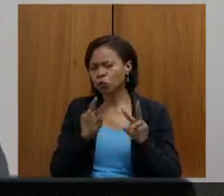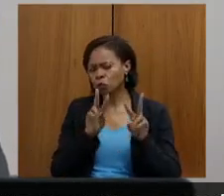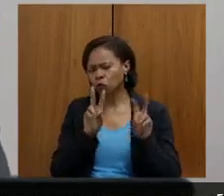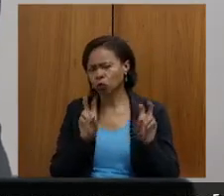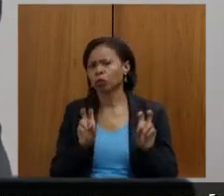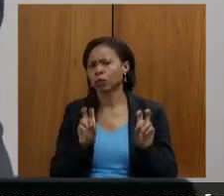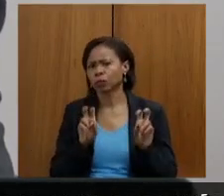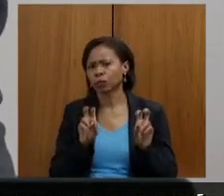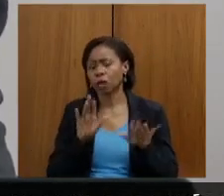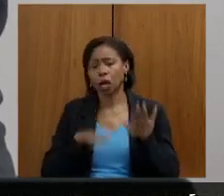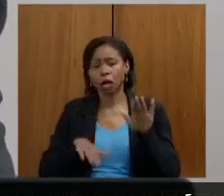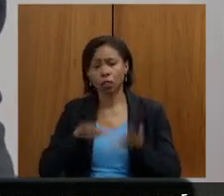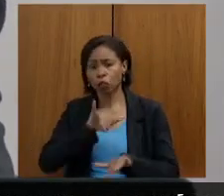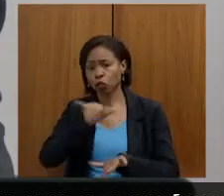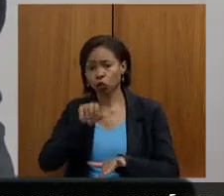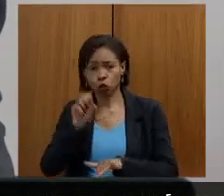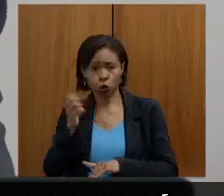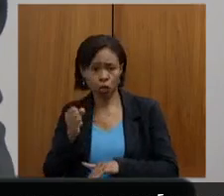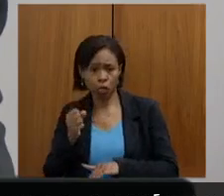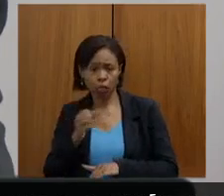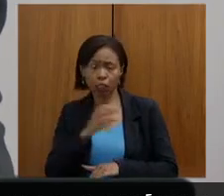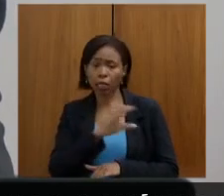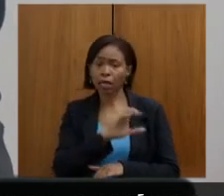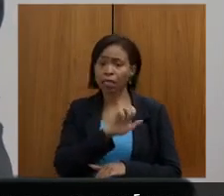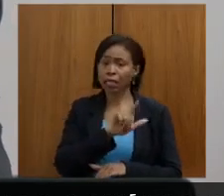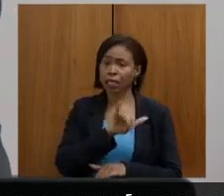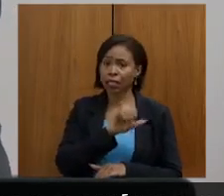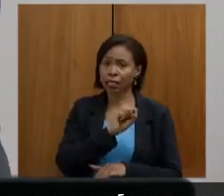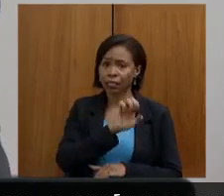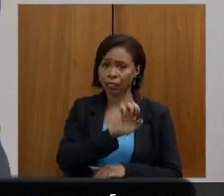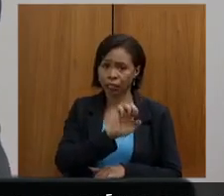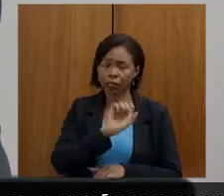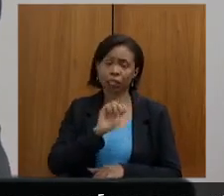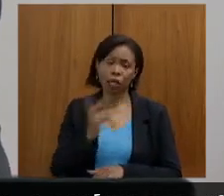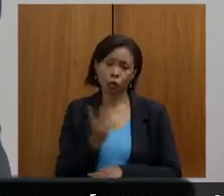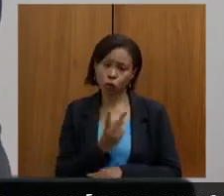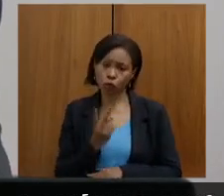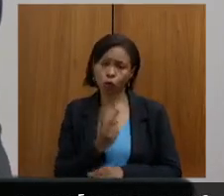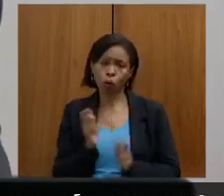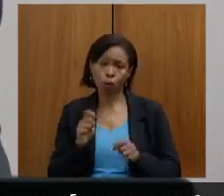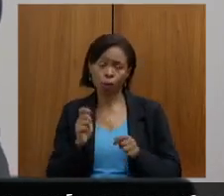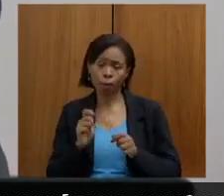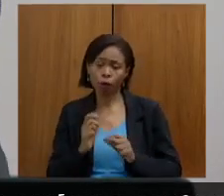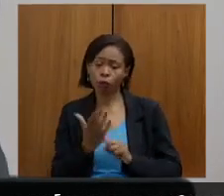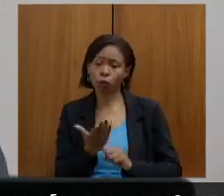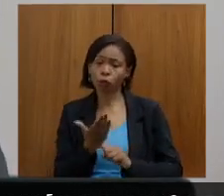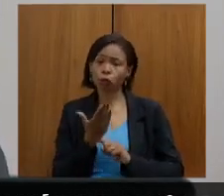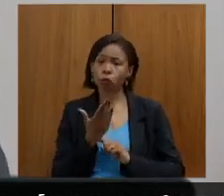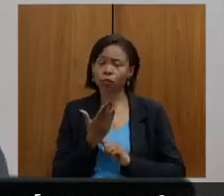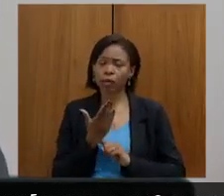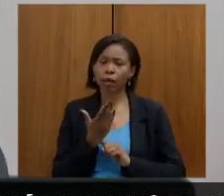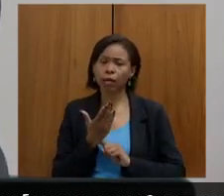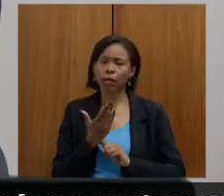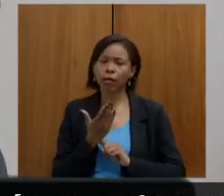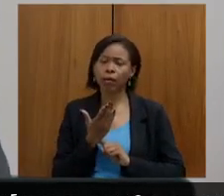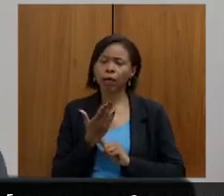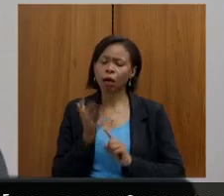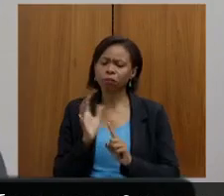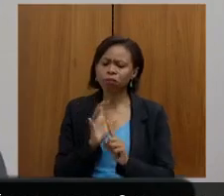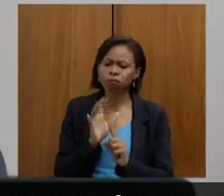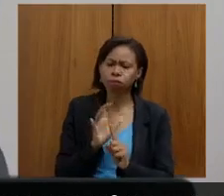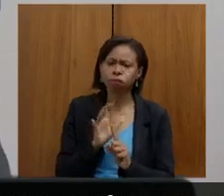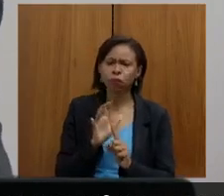eu quem sabe o a deputada serys da viola num segundo momento possa nos ajudar a sensibilizar